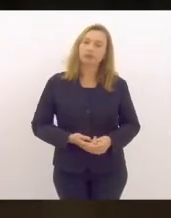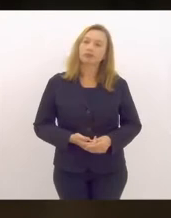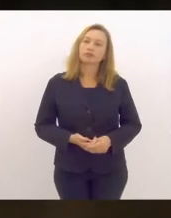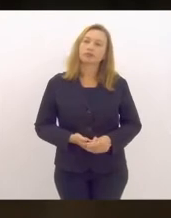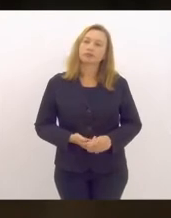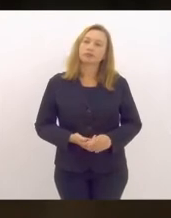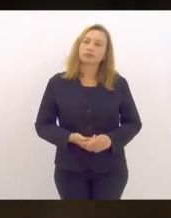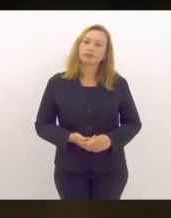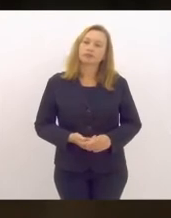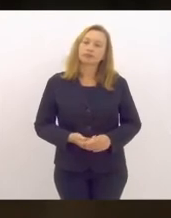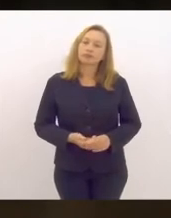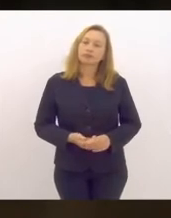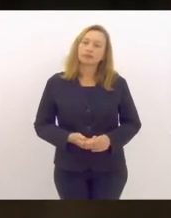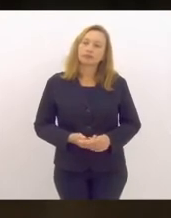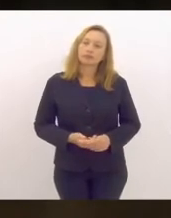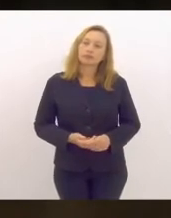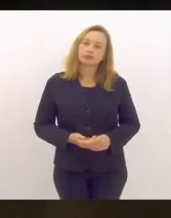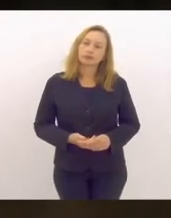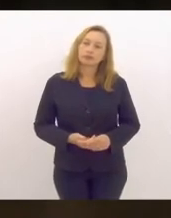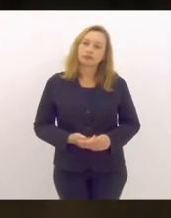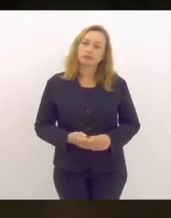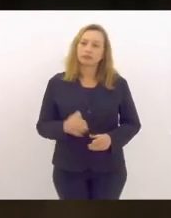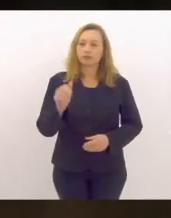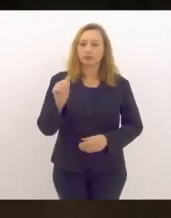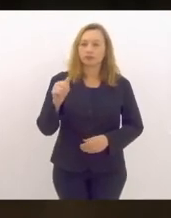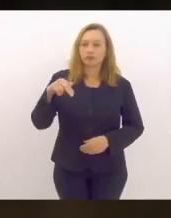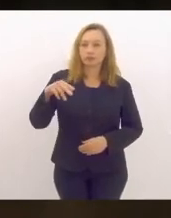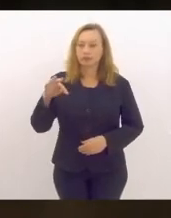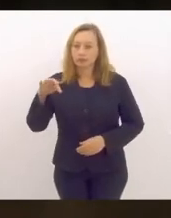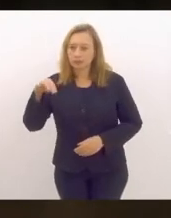de concessão de anistia.